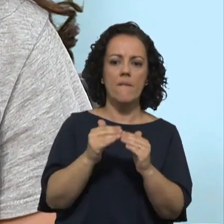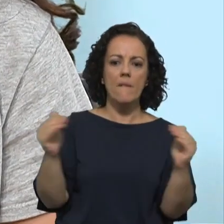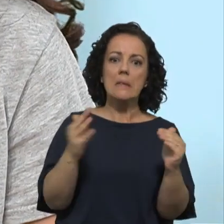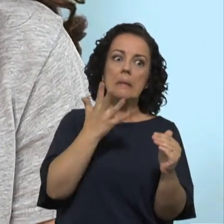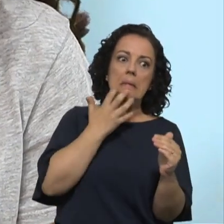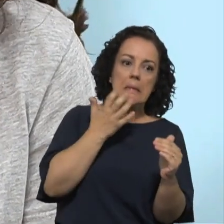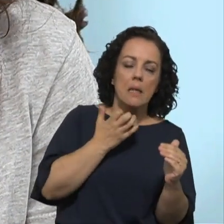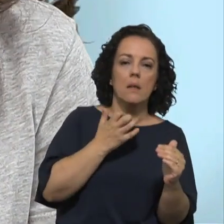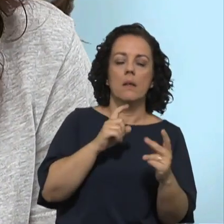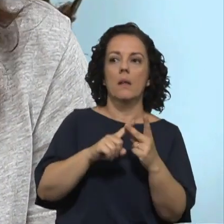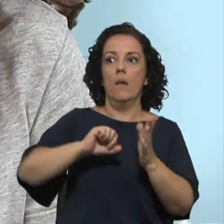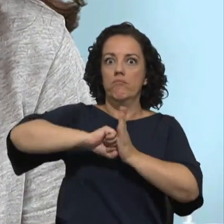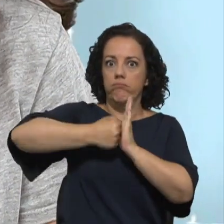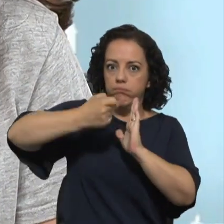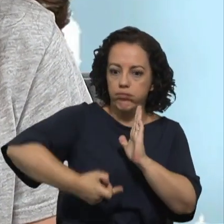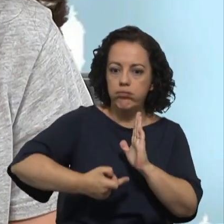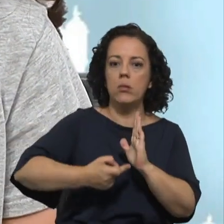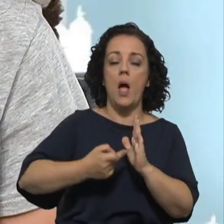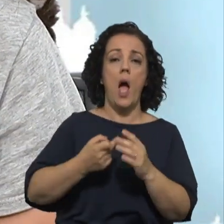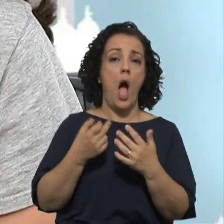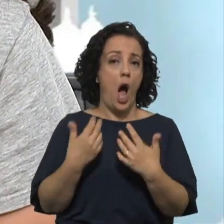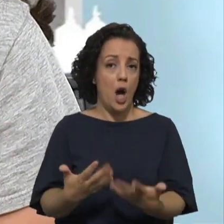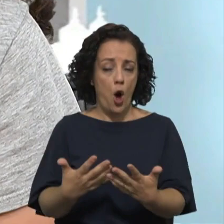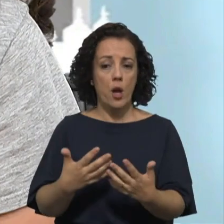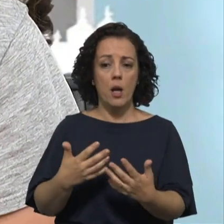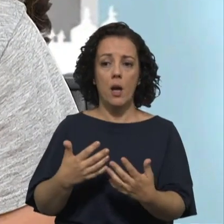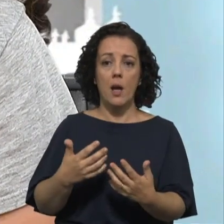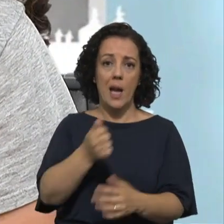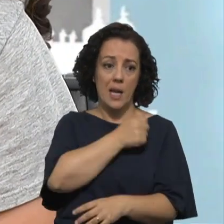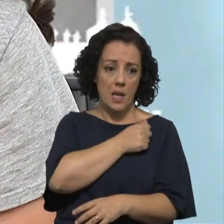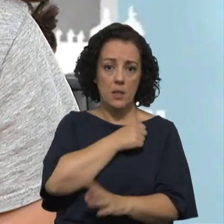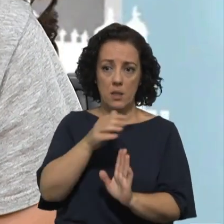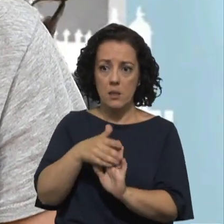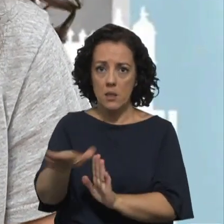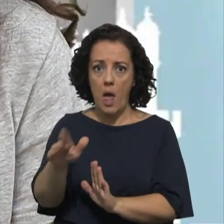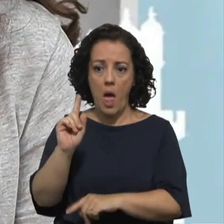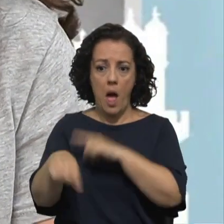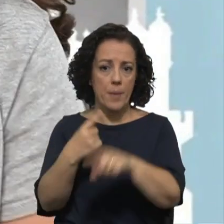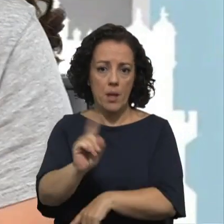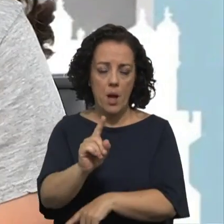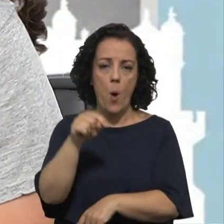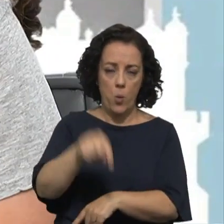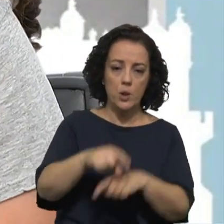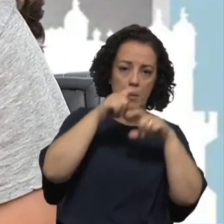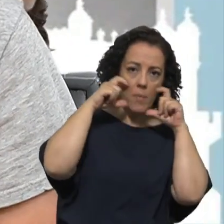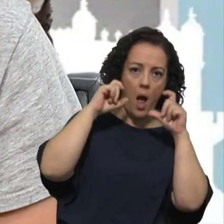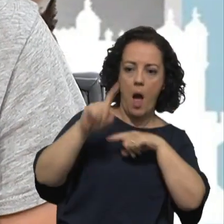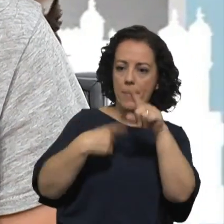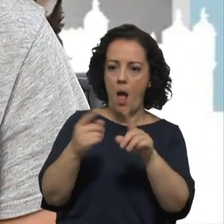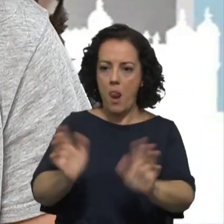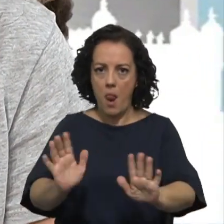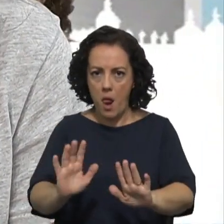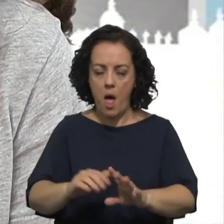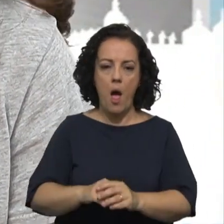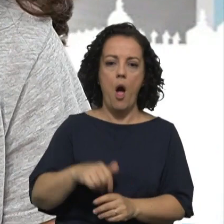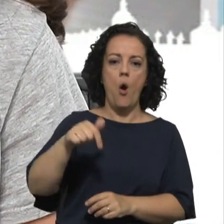em que hoje podes sair de casa, amanhã já não podes sair, hoje usas máscara, amanhã já não usas, hoje